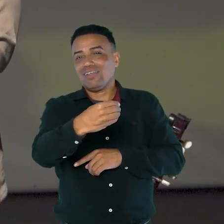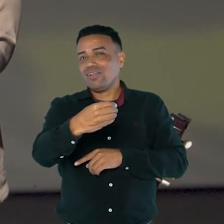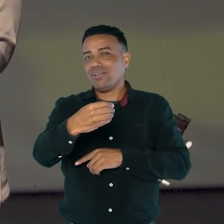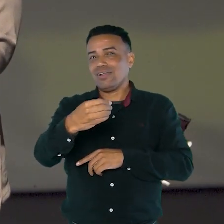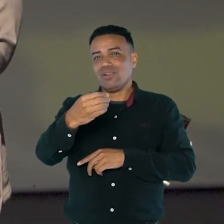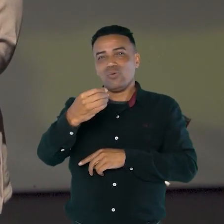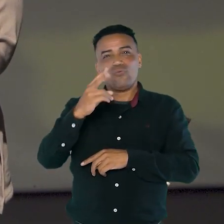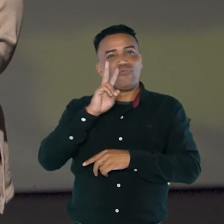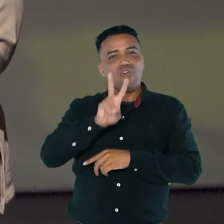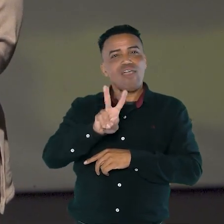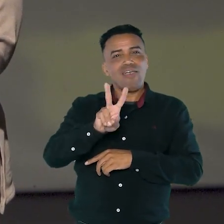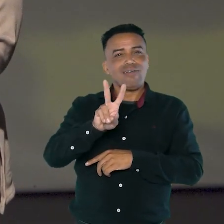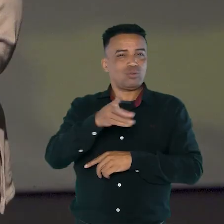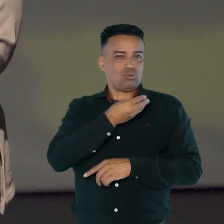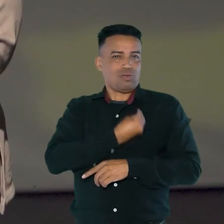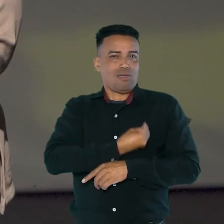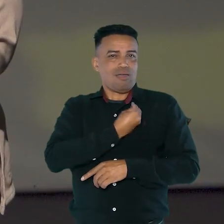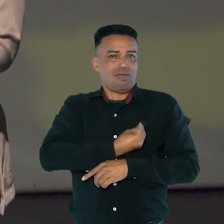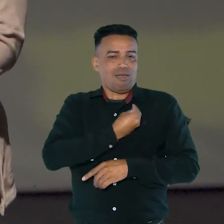estrada.